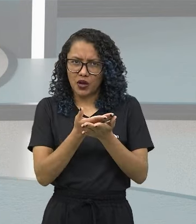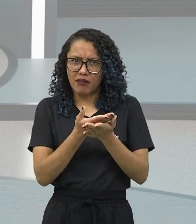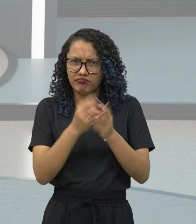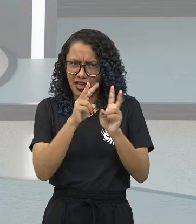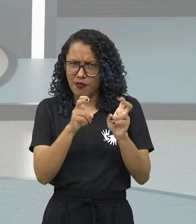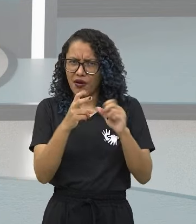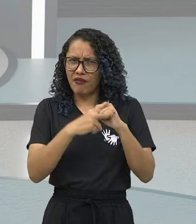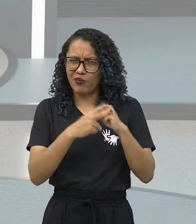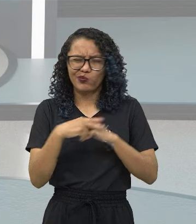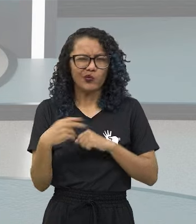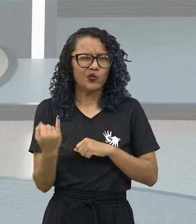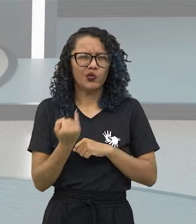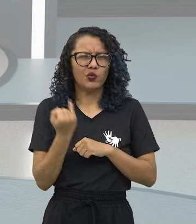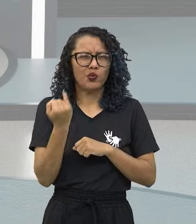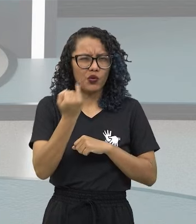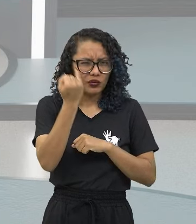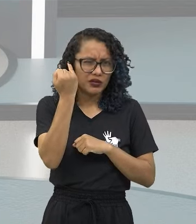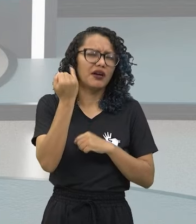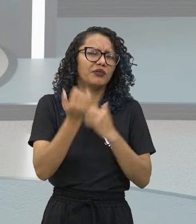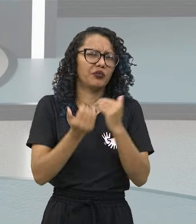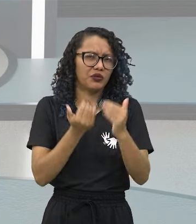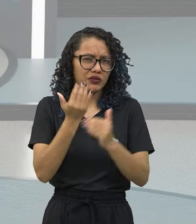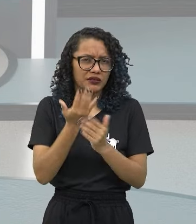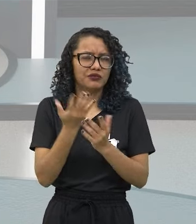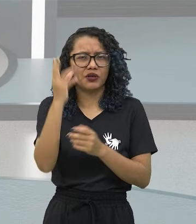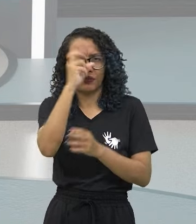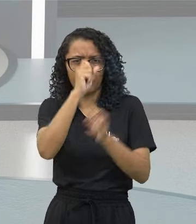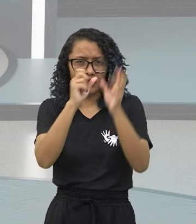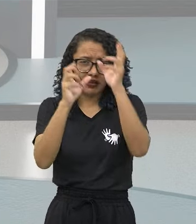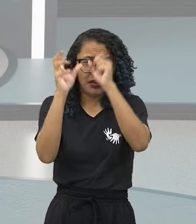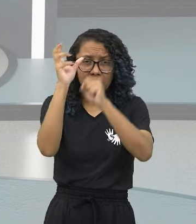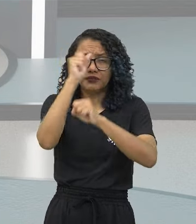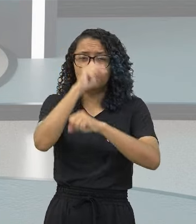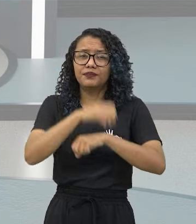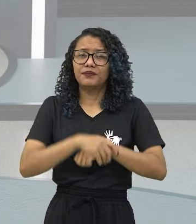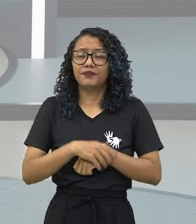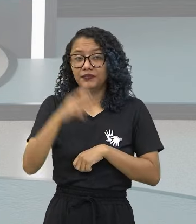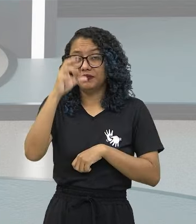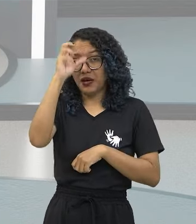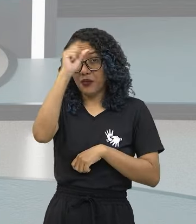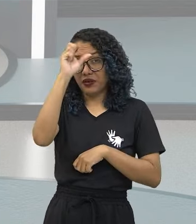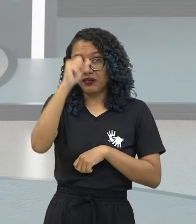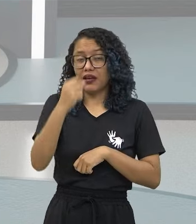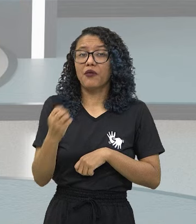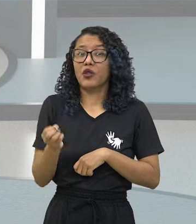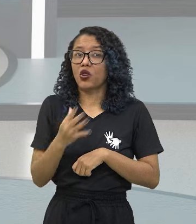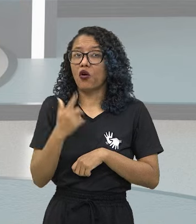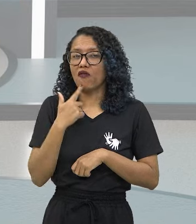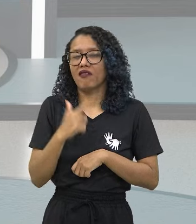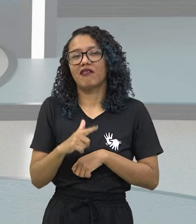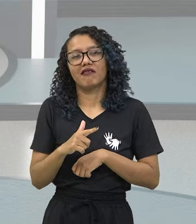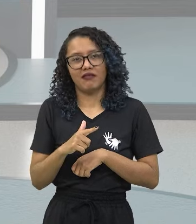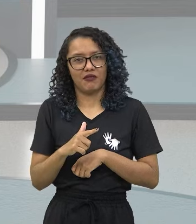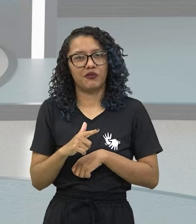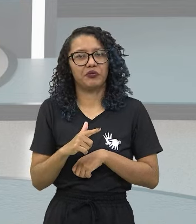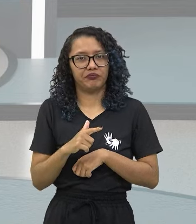nesse processo, né, de aprendizagem, de aquisição de um novo idioma. Então, para começar,